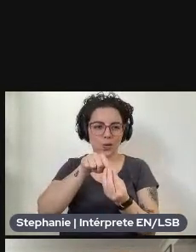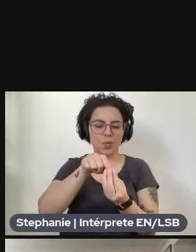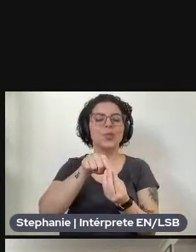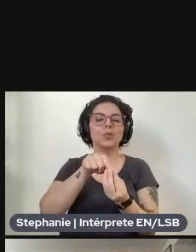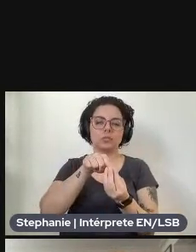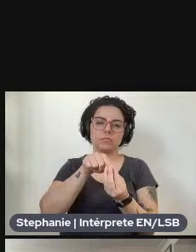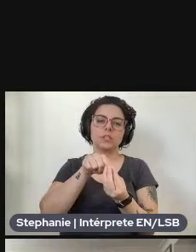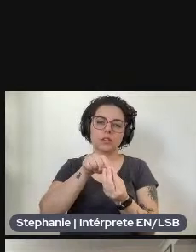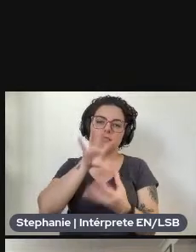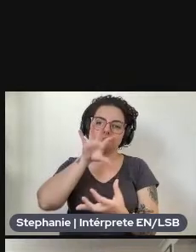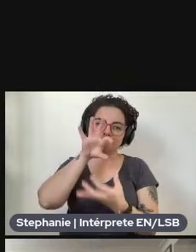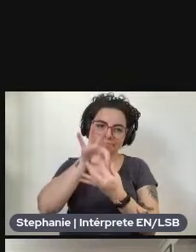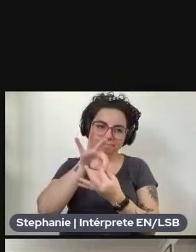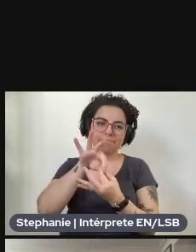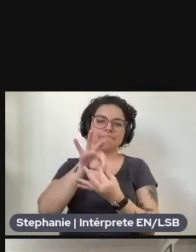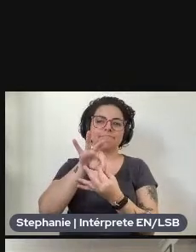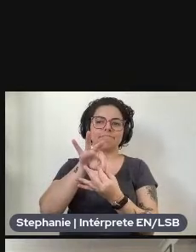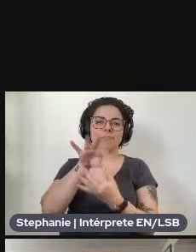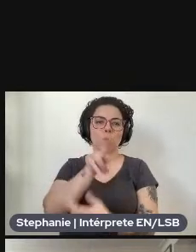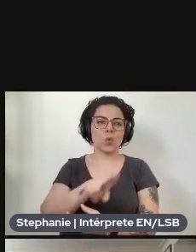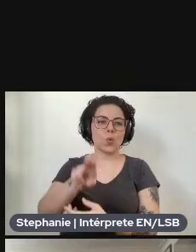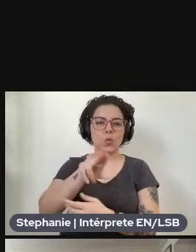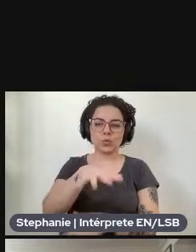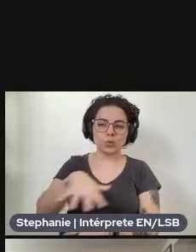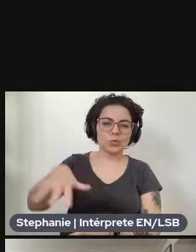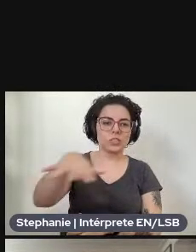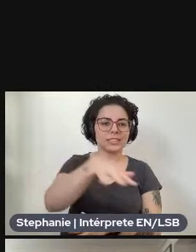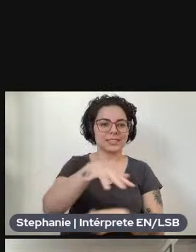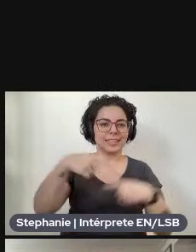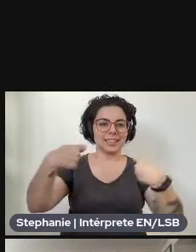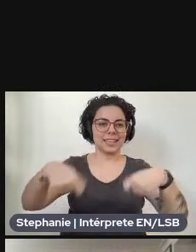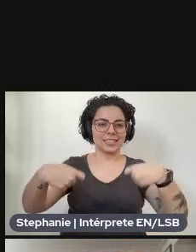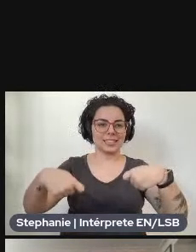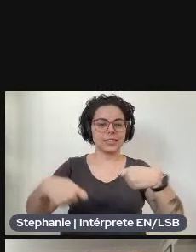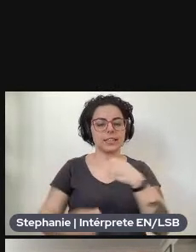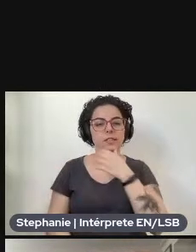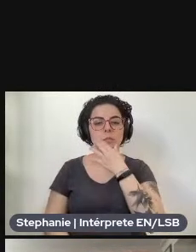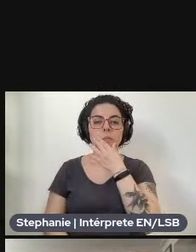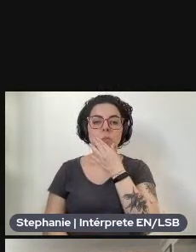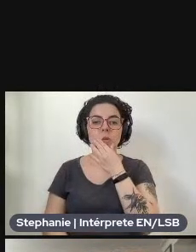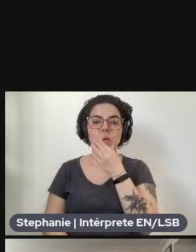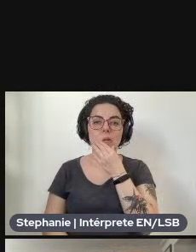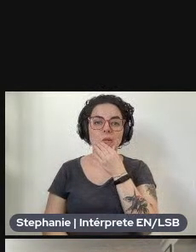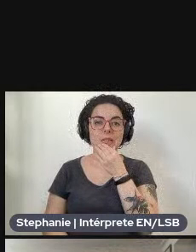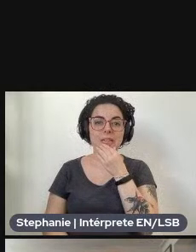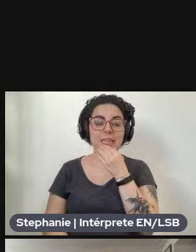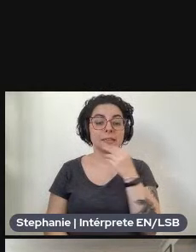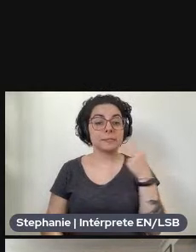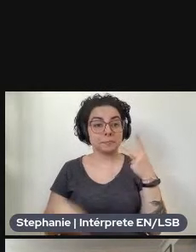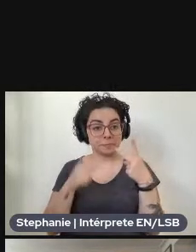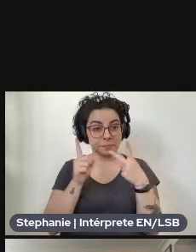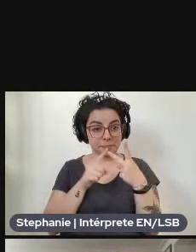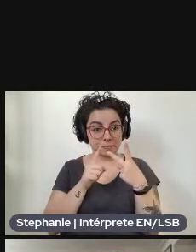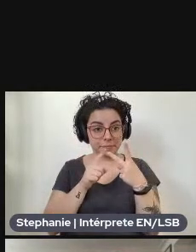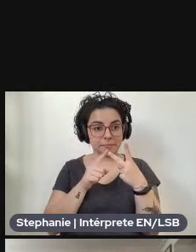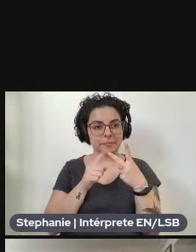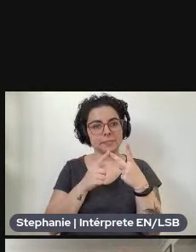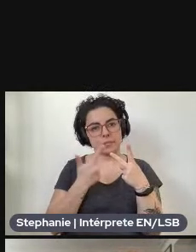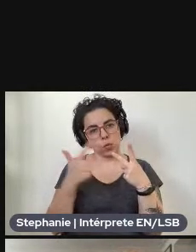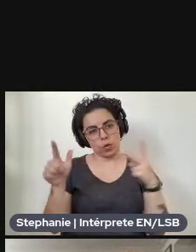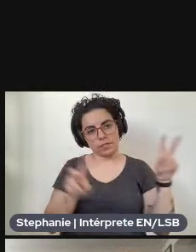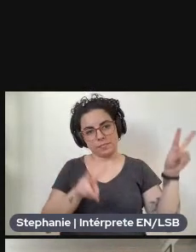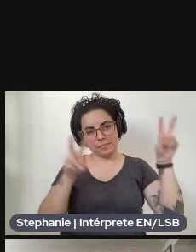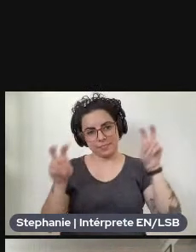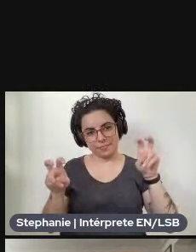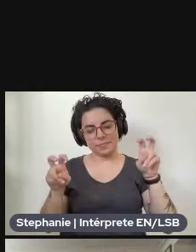necessidades. Portanto, este é o ponto de partida primeiro. O ponto de partida segundo, outra citação do Halliday, como